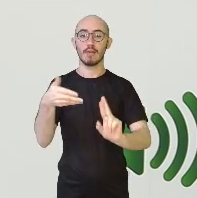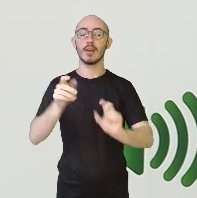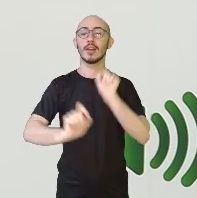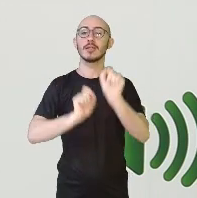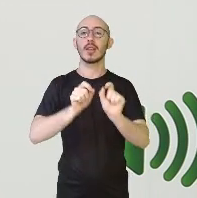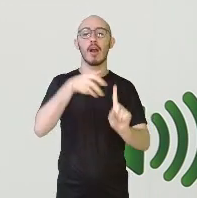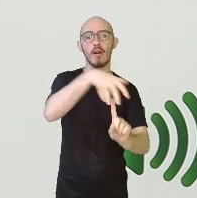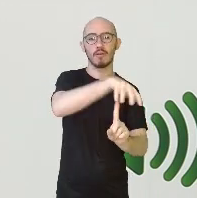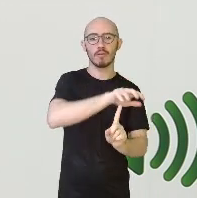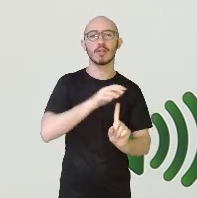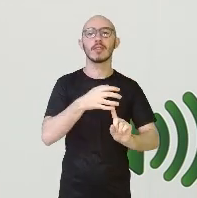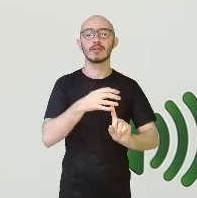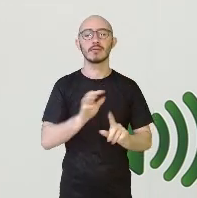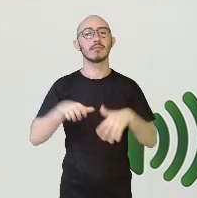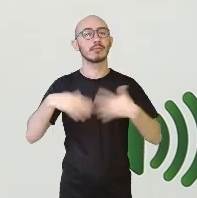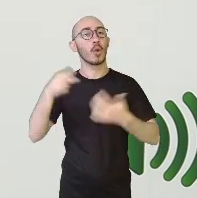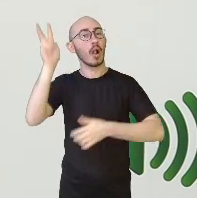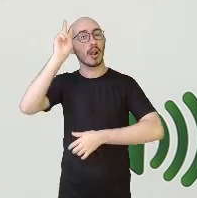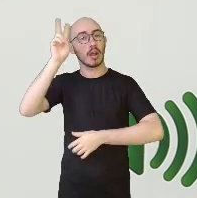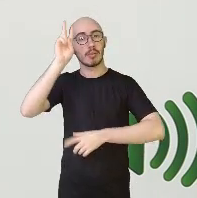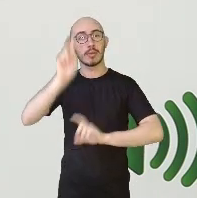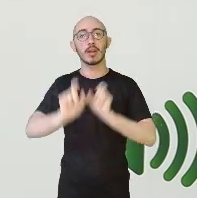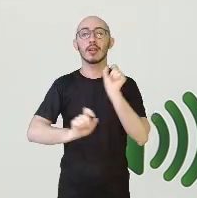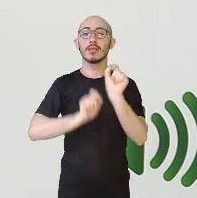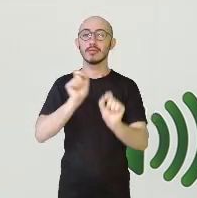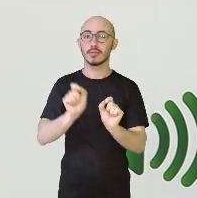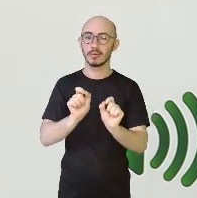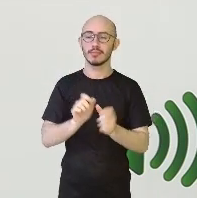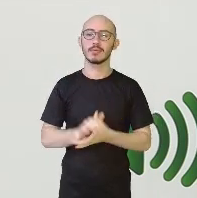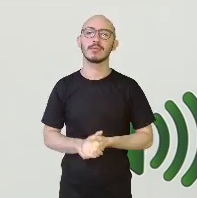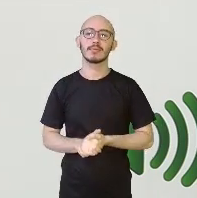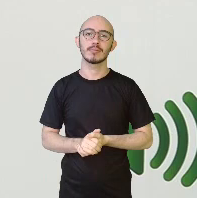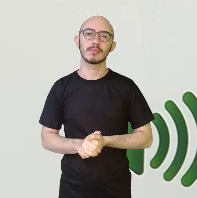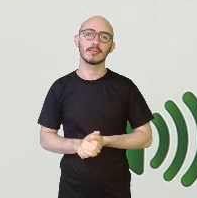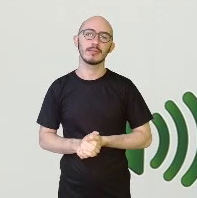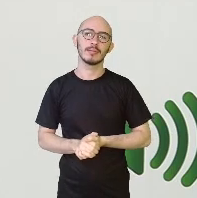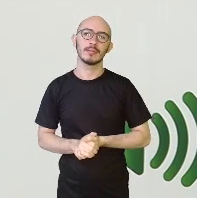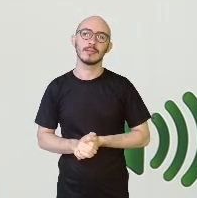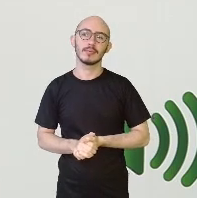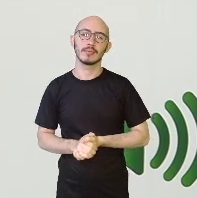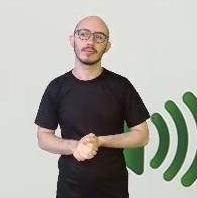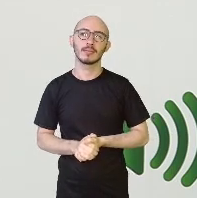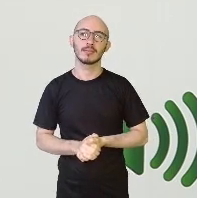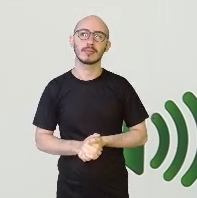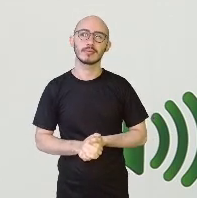Mas antes, vamos relembrar. A gente vai relembrar o seguinte.